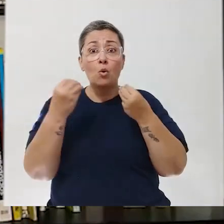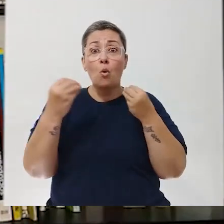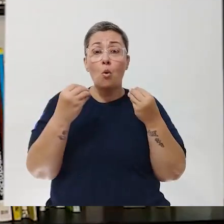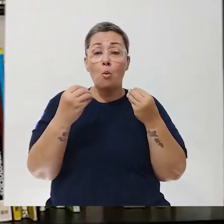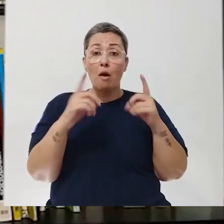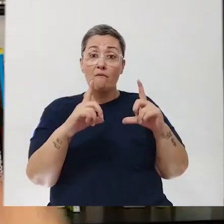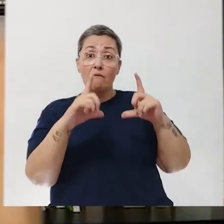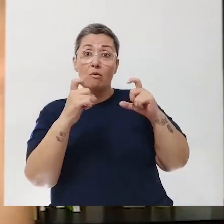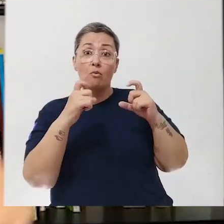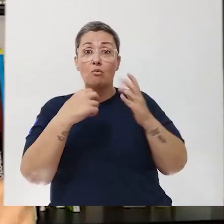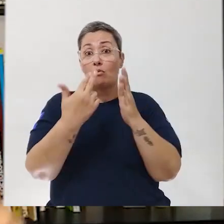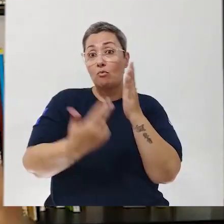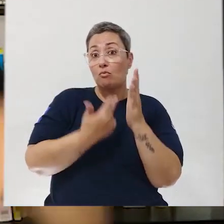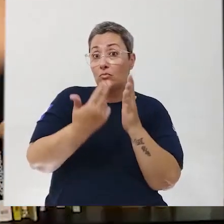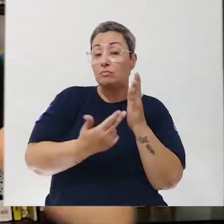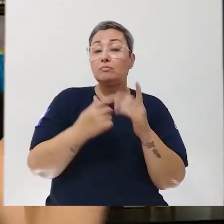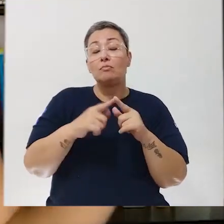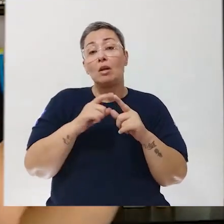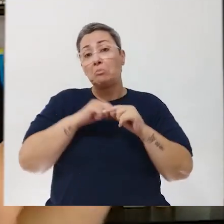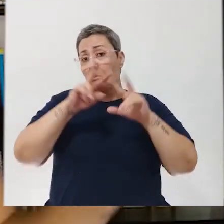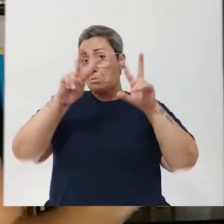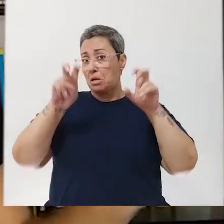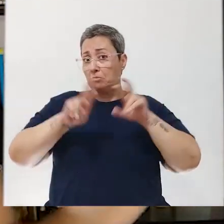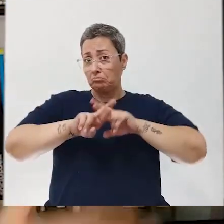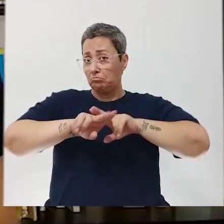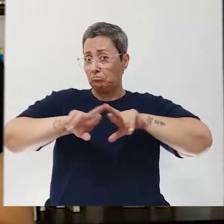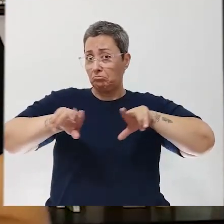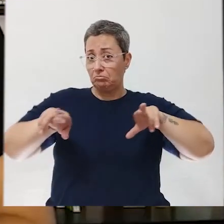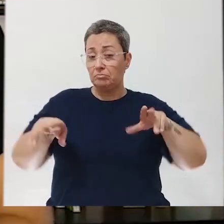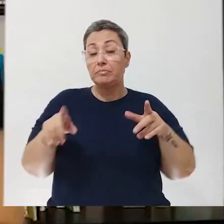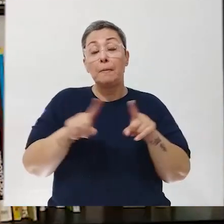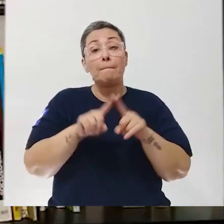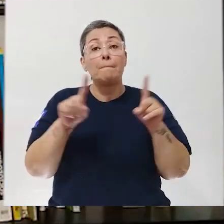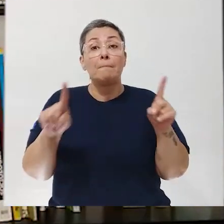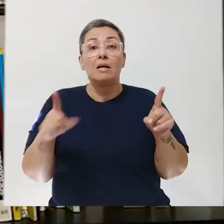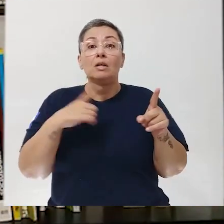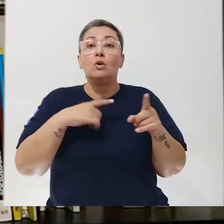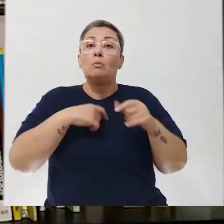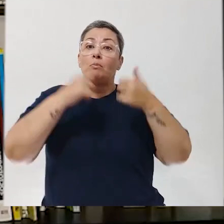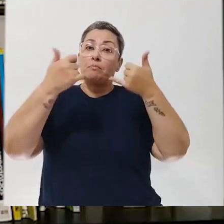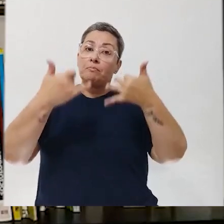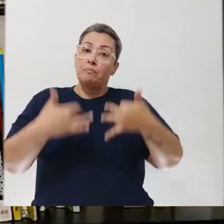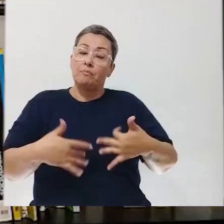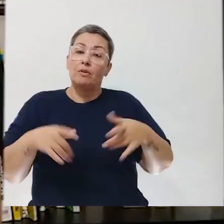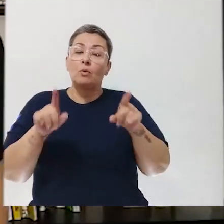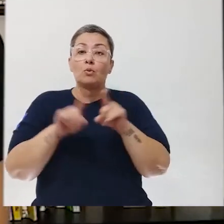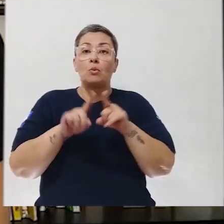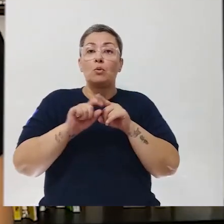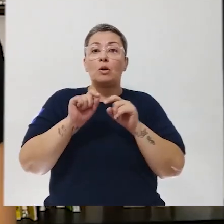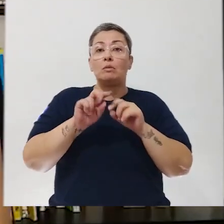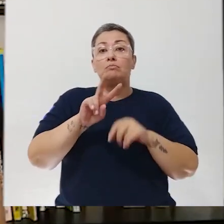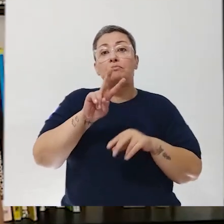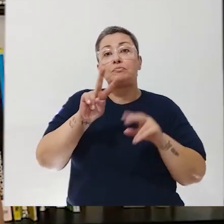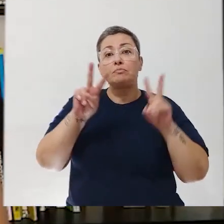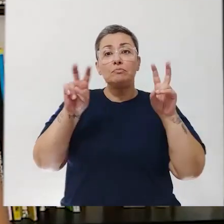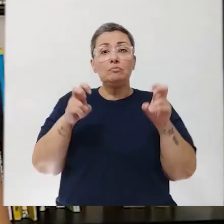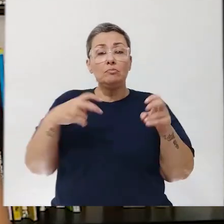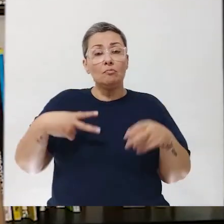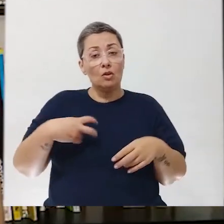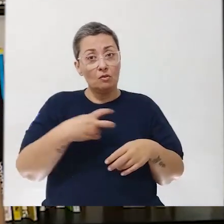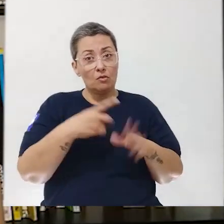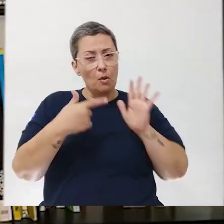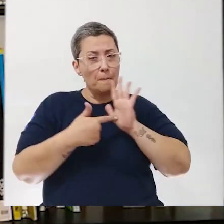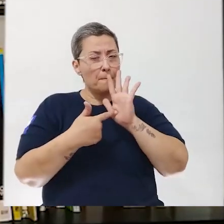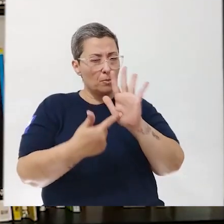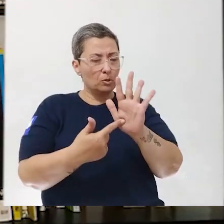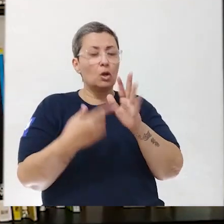ter informações sobre esse assunto e sobre outros assuntos também, né? Mas como nós estamos falando sobre o vírus, eu vou